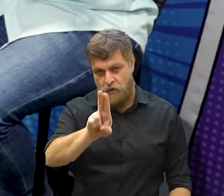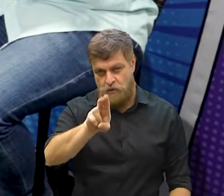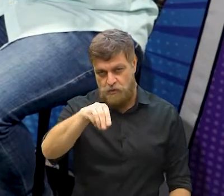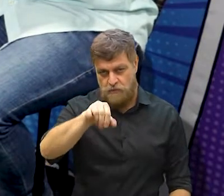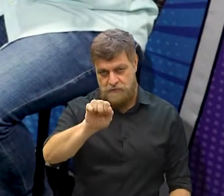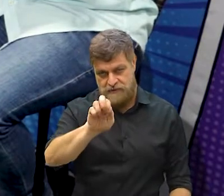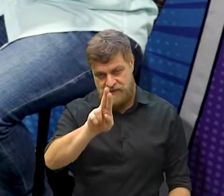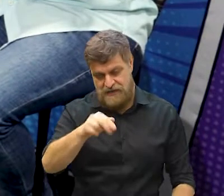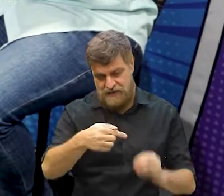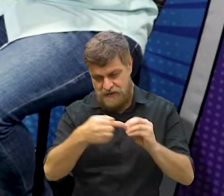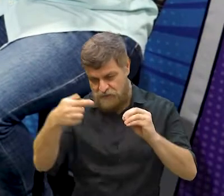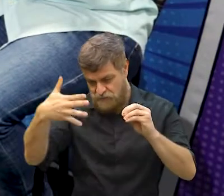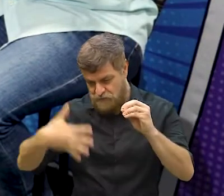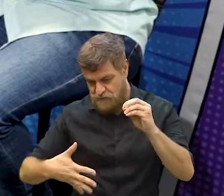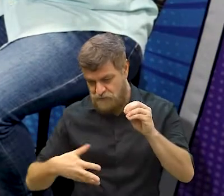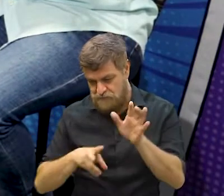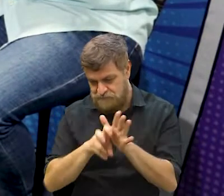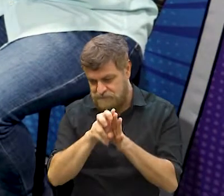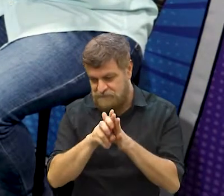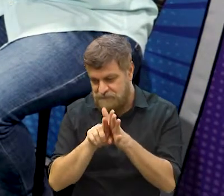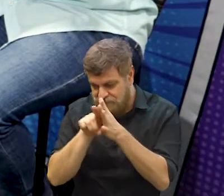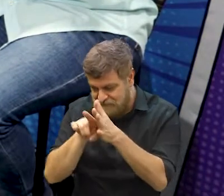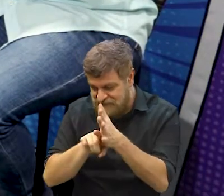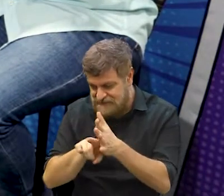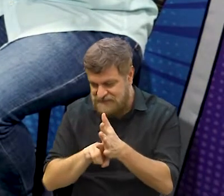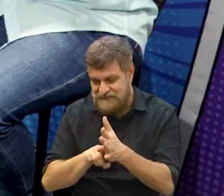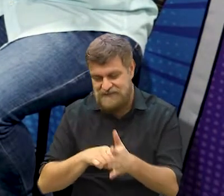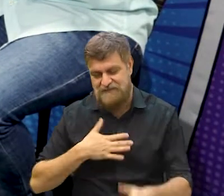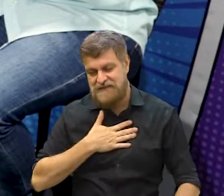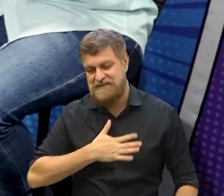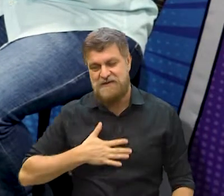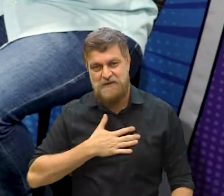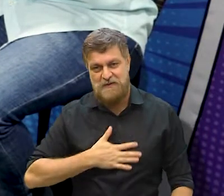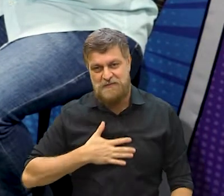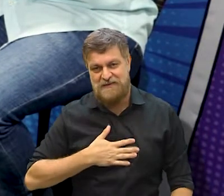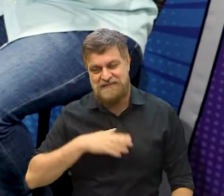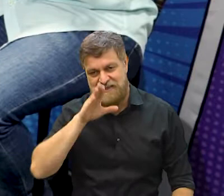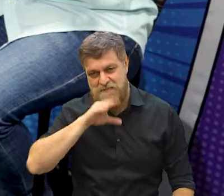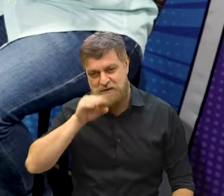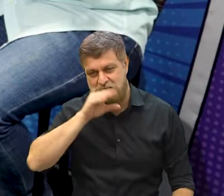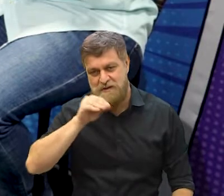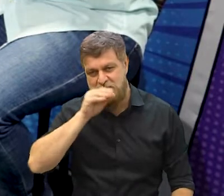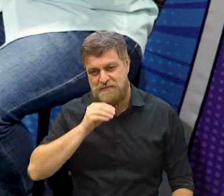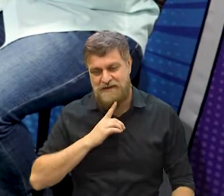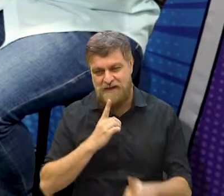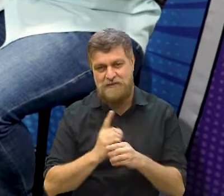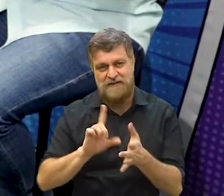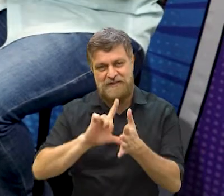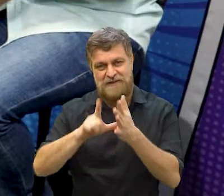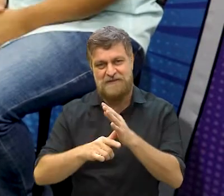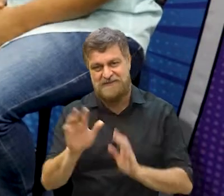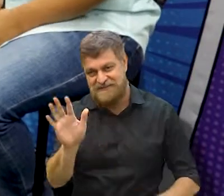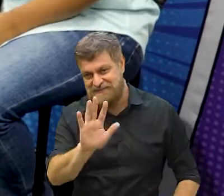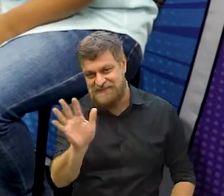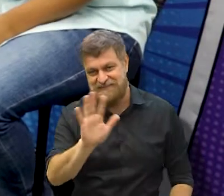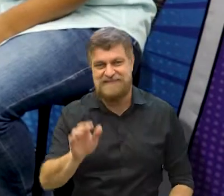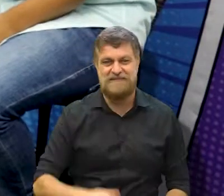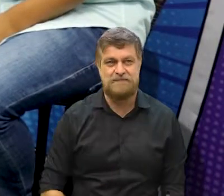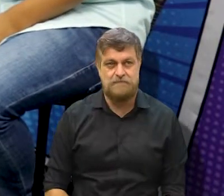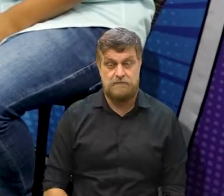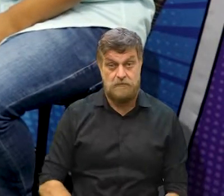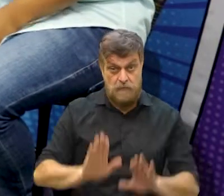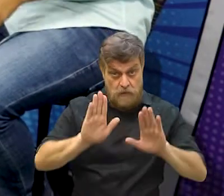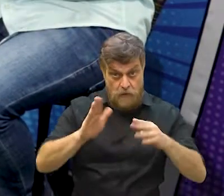Lumière. Coloca no Google e vai ser um prazer sempre falar do Zeca. Mas obrigado. Valeu, Gabriel. Até a próxima, viu? Tchau,